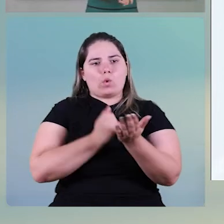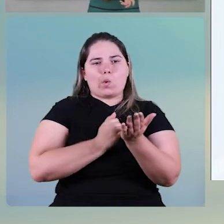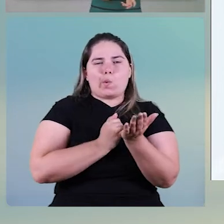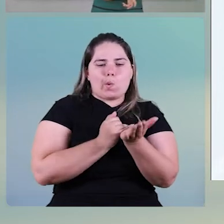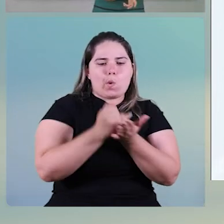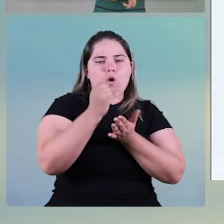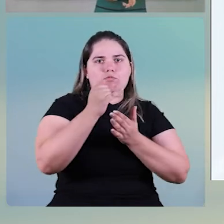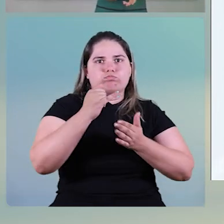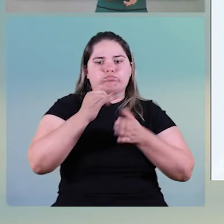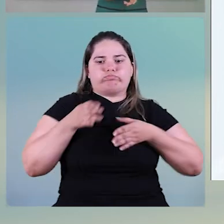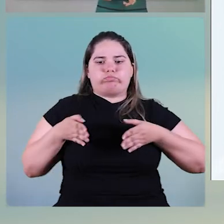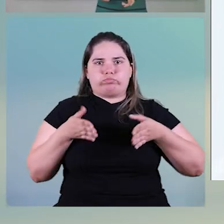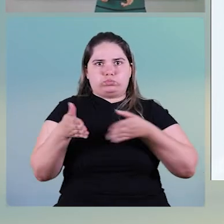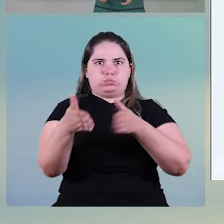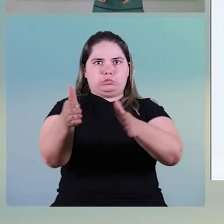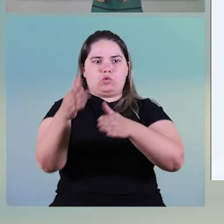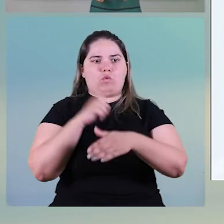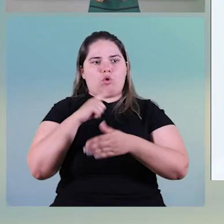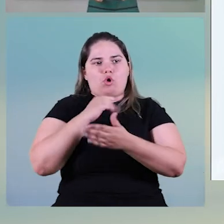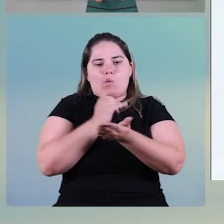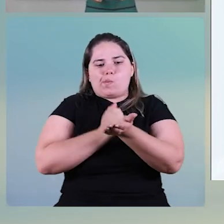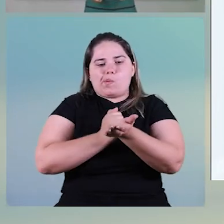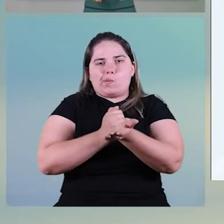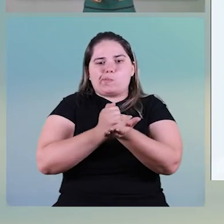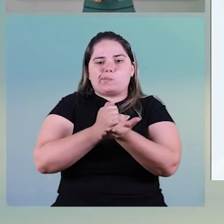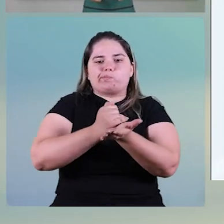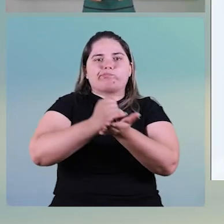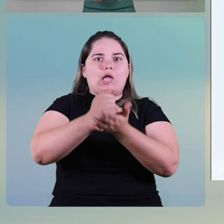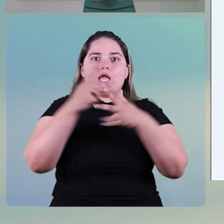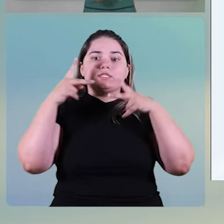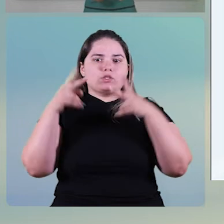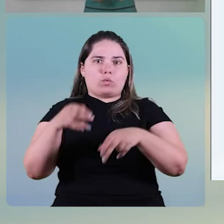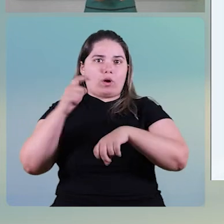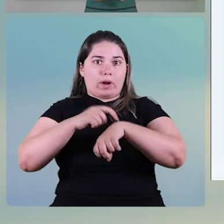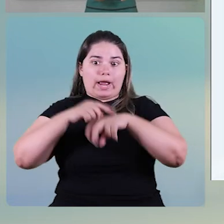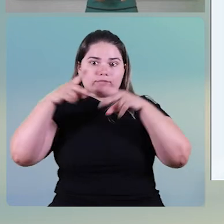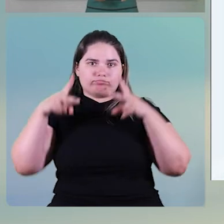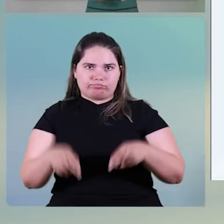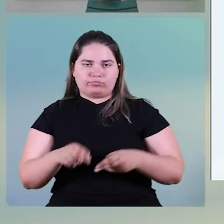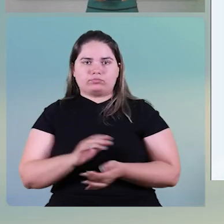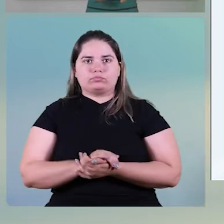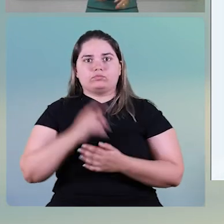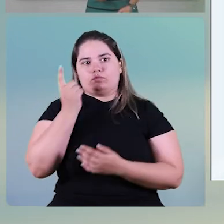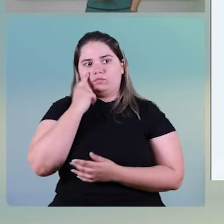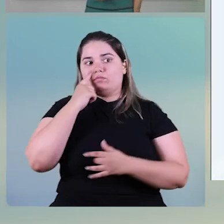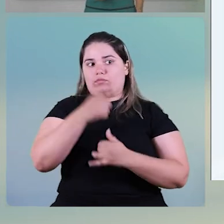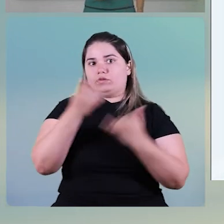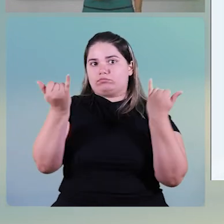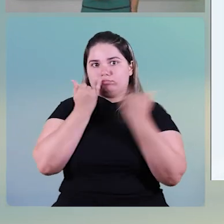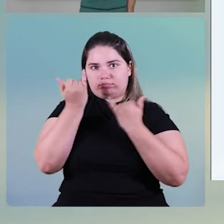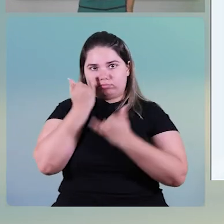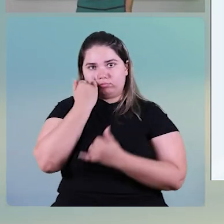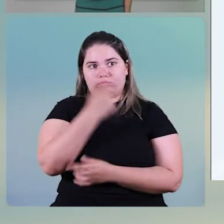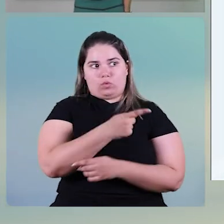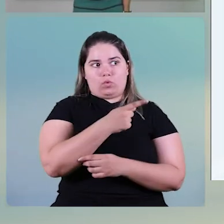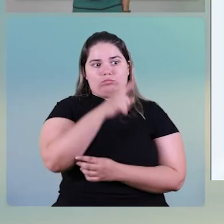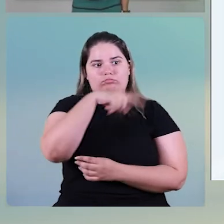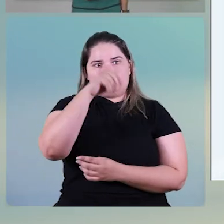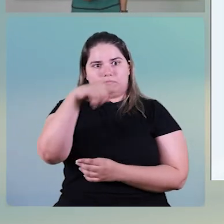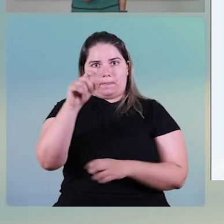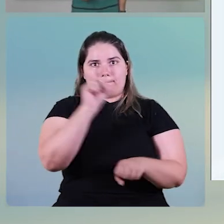de concreto no mesmo ponto. Então, olha as informações, né? Coeficiente de atrito estático 1, coeficiente de atrito